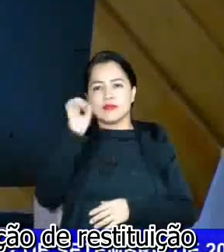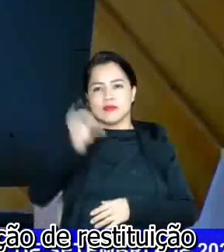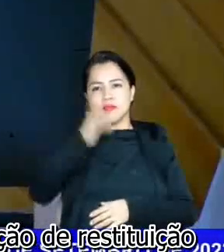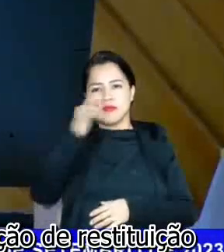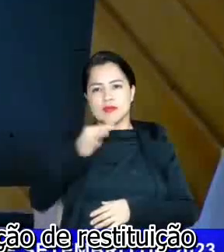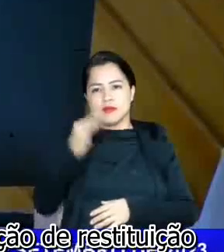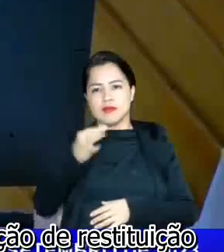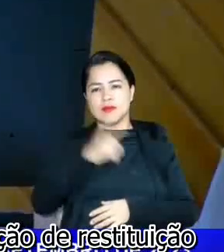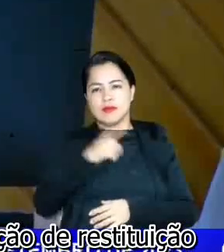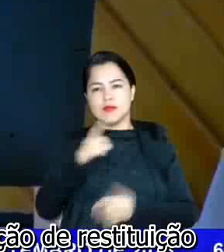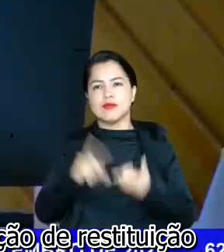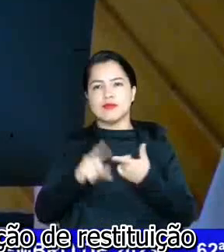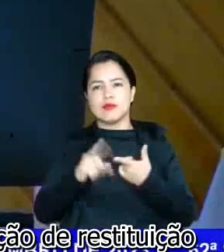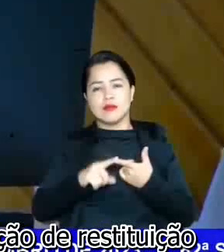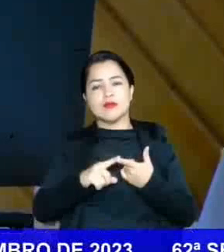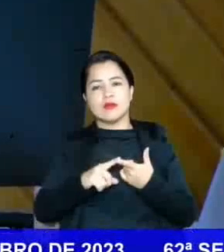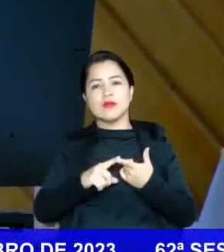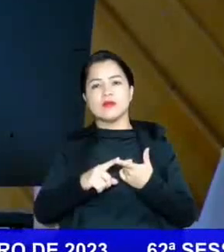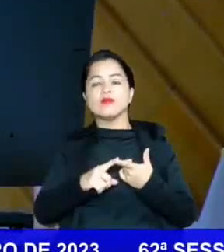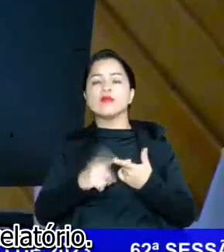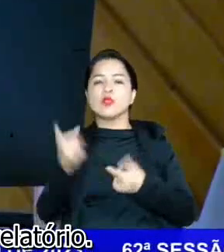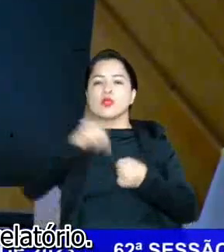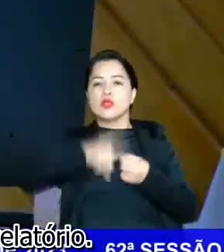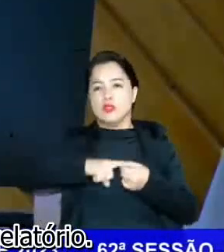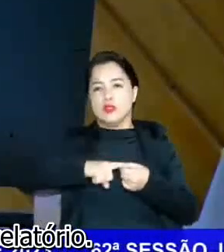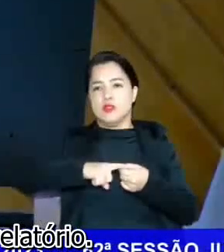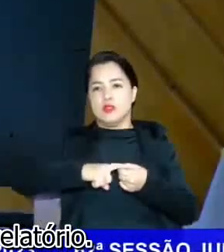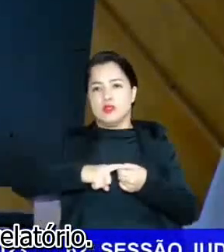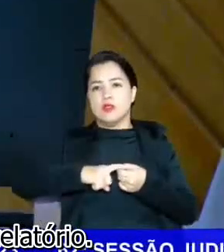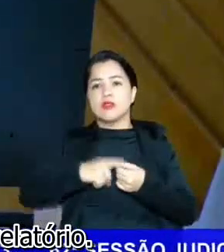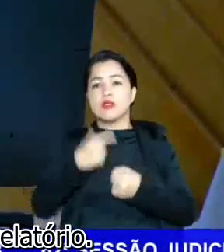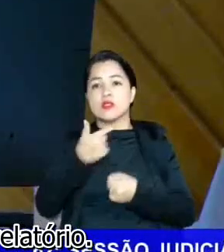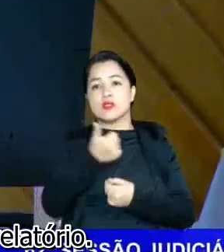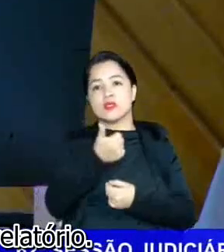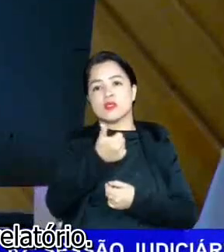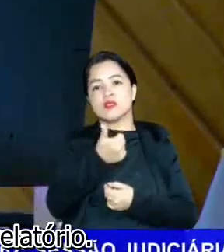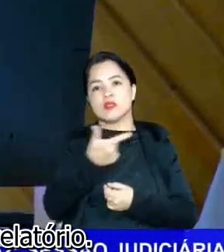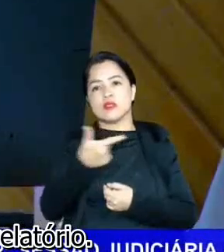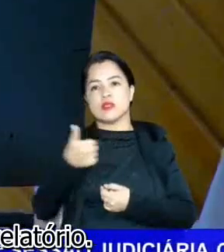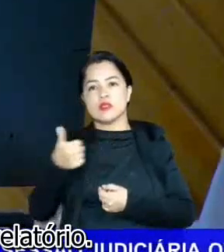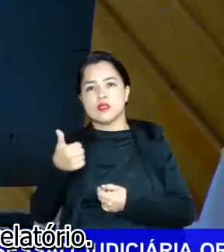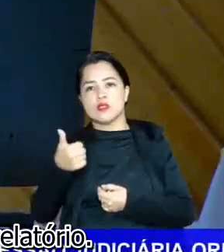das contas e determinação de restituição do valor de R$